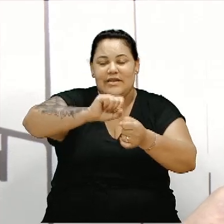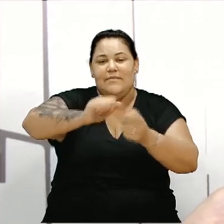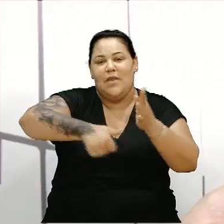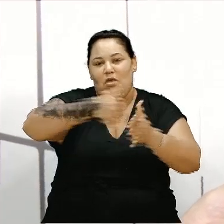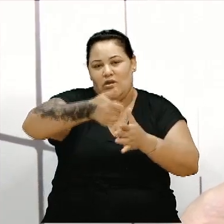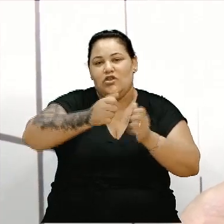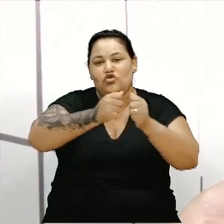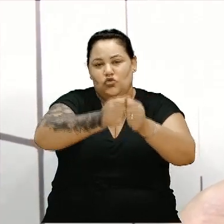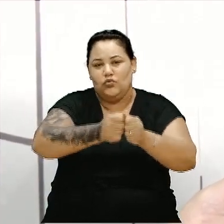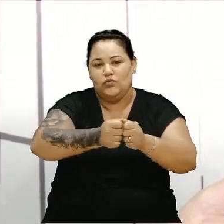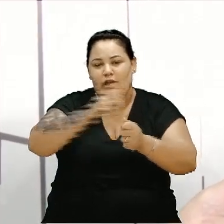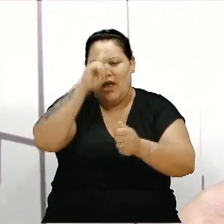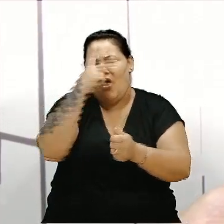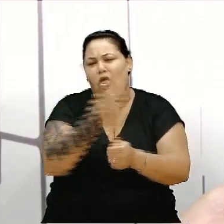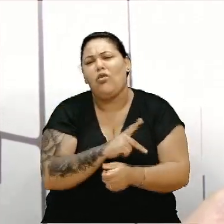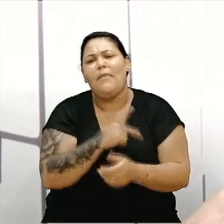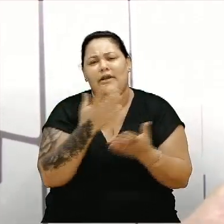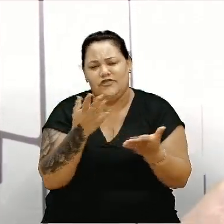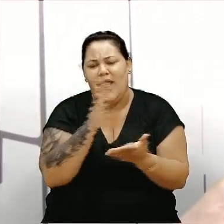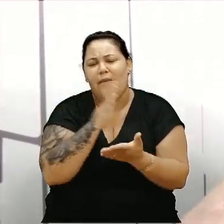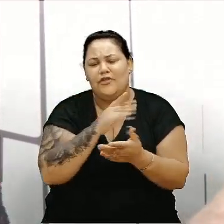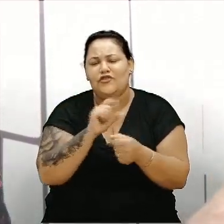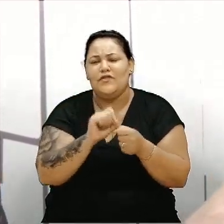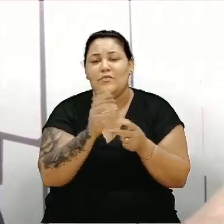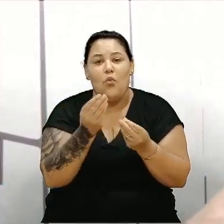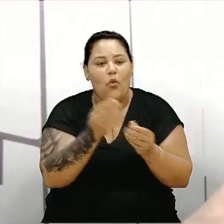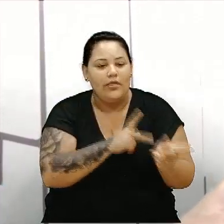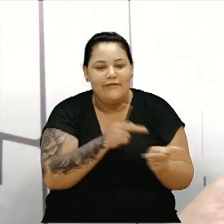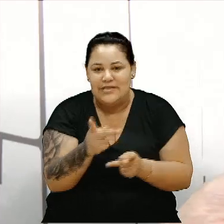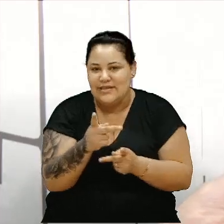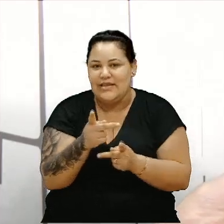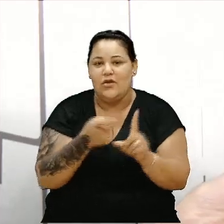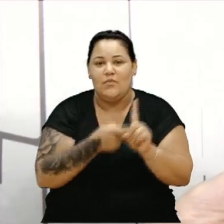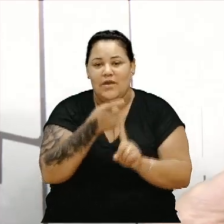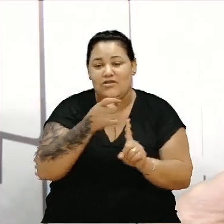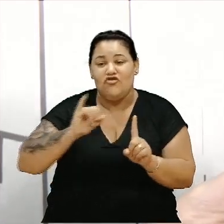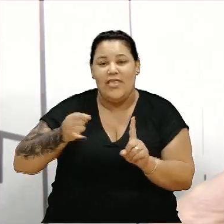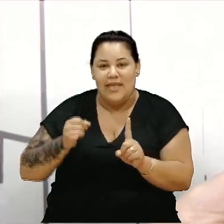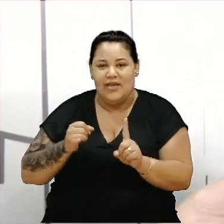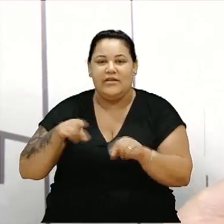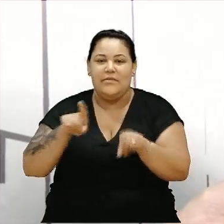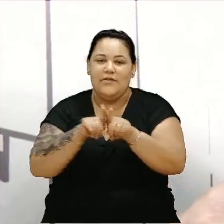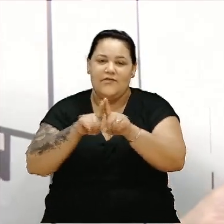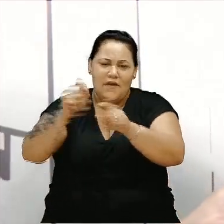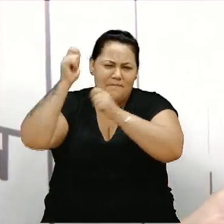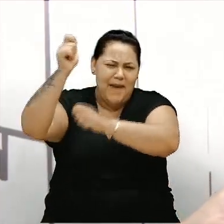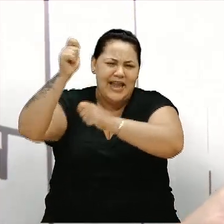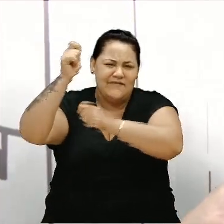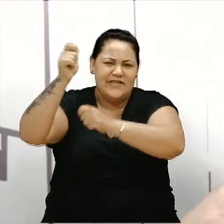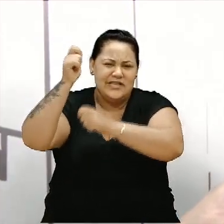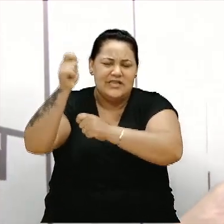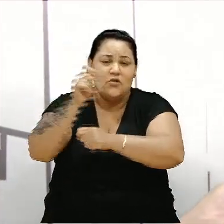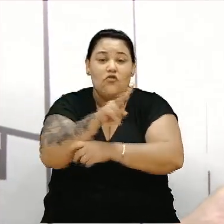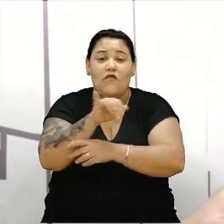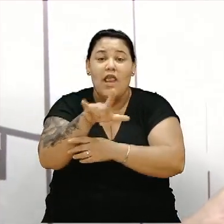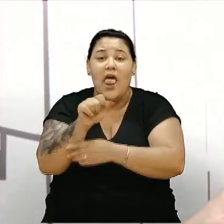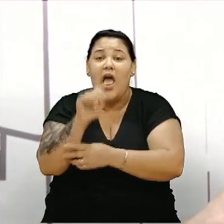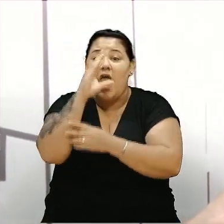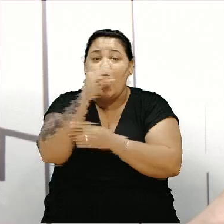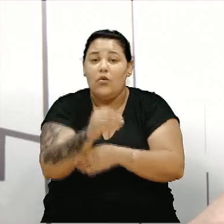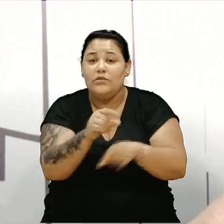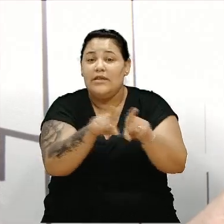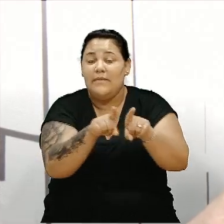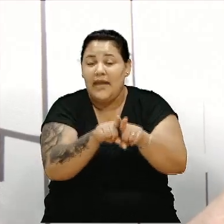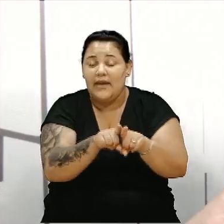também a gente fez muitas visitas no mês de janeiro, né? Uma delas foi a manifestação do bairro Vila Lobos Vergueiros, onde a gente foi na